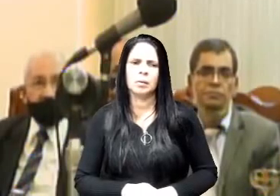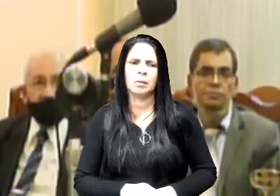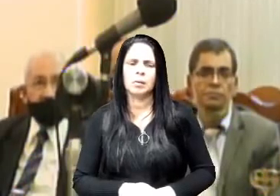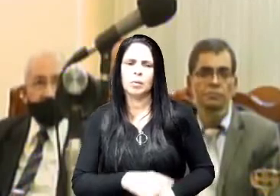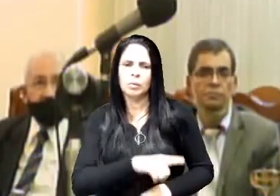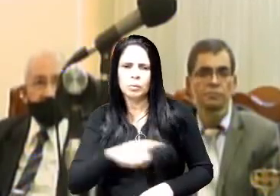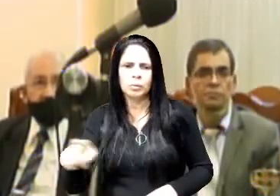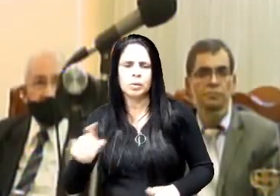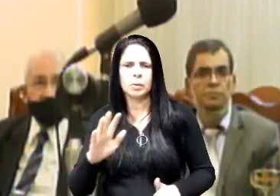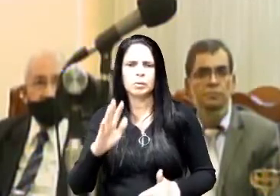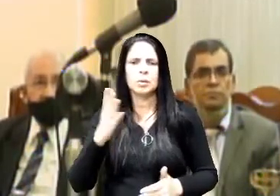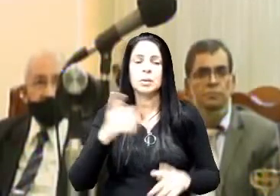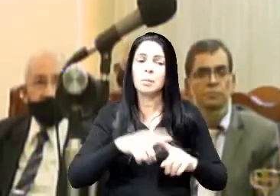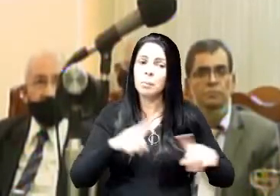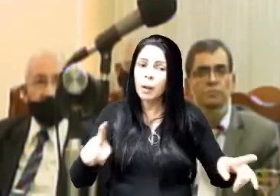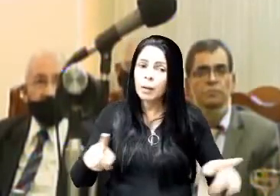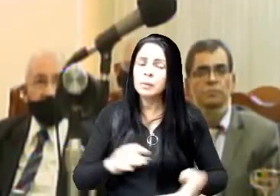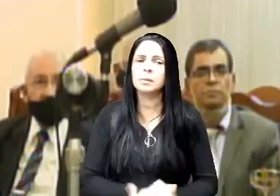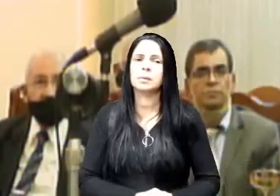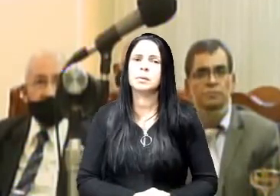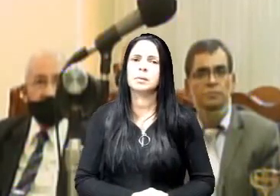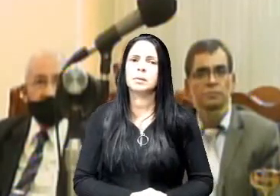acontecesse, mas